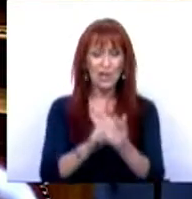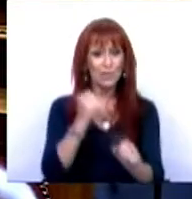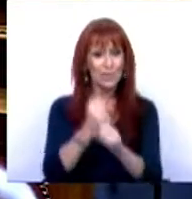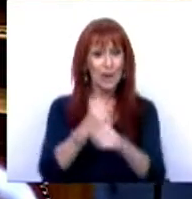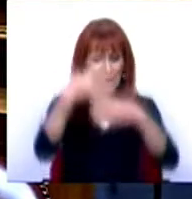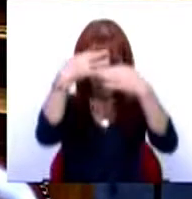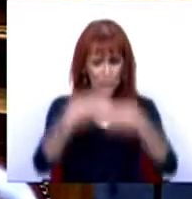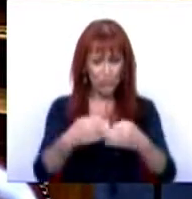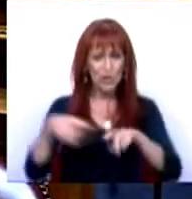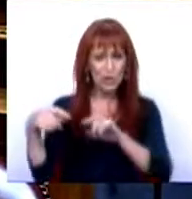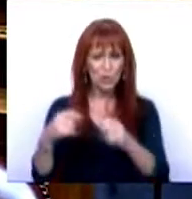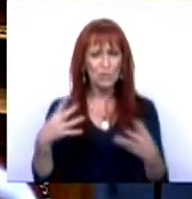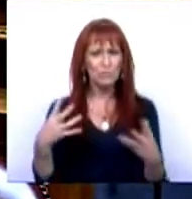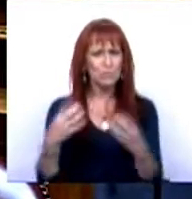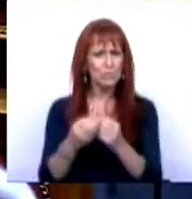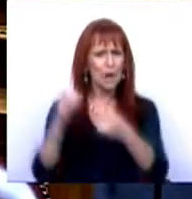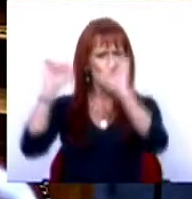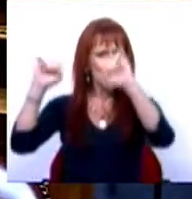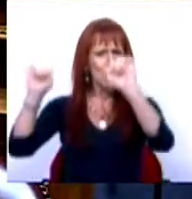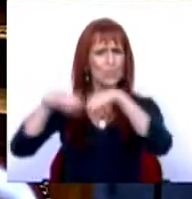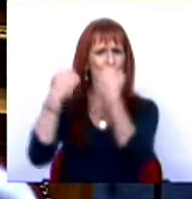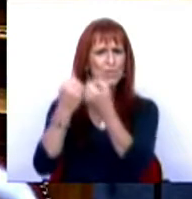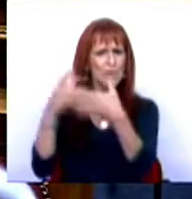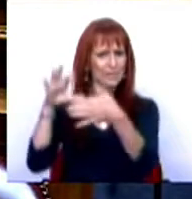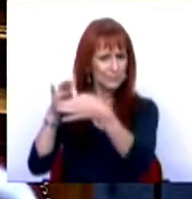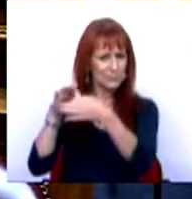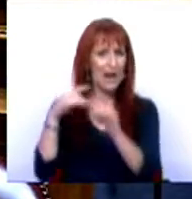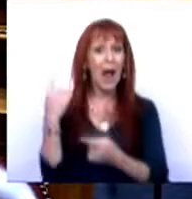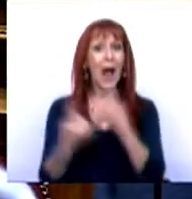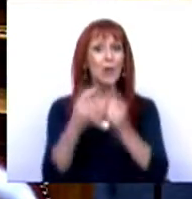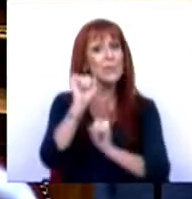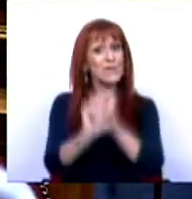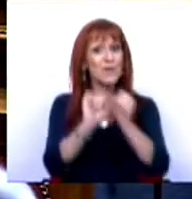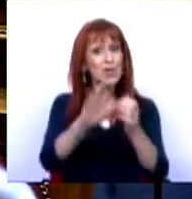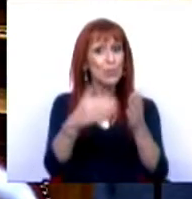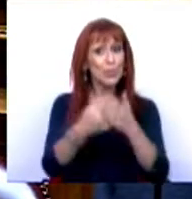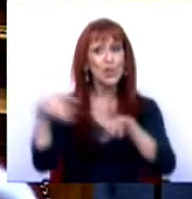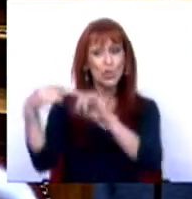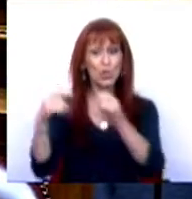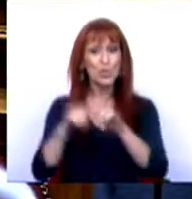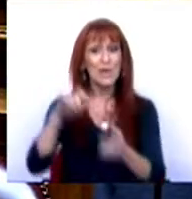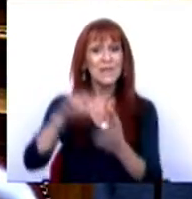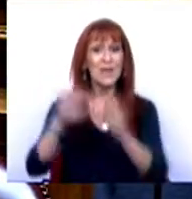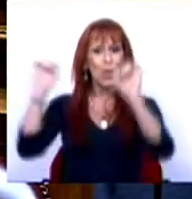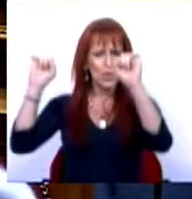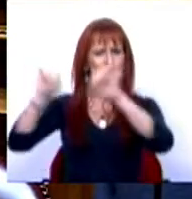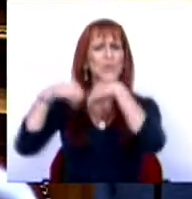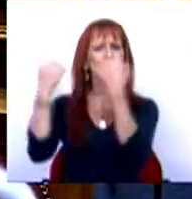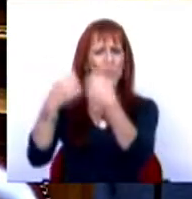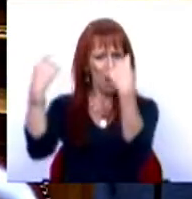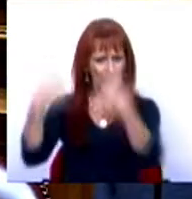trabalho digno que discutiu na concertação social e algumas das suas propostas discutidas em sede de concertação